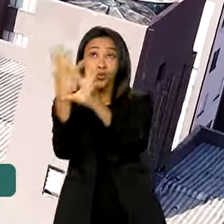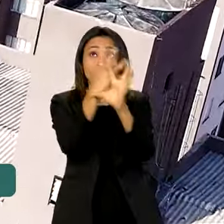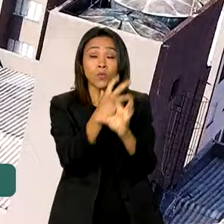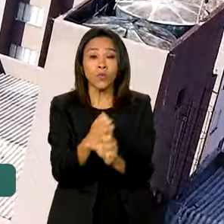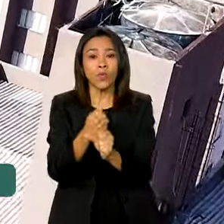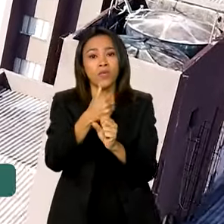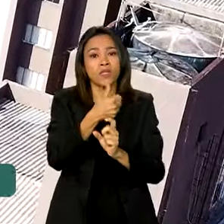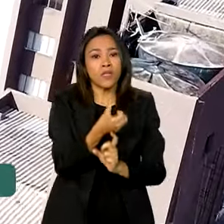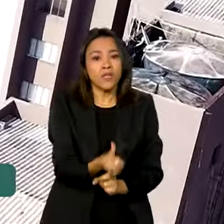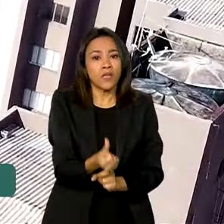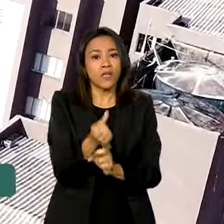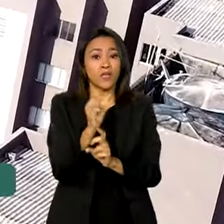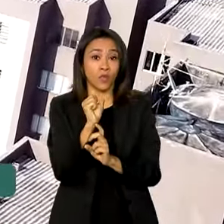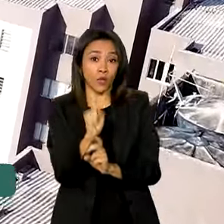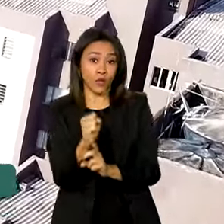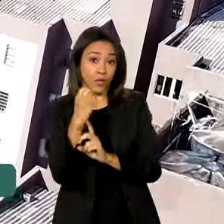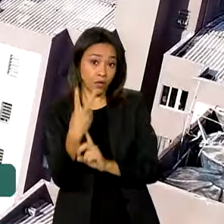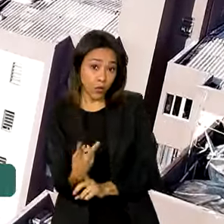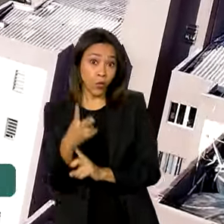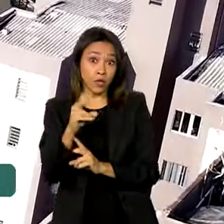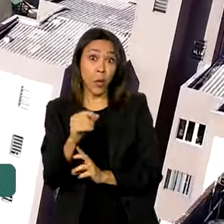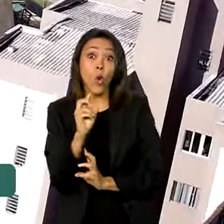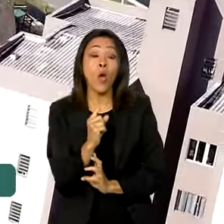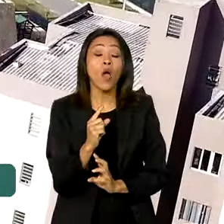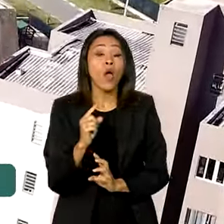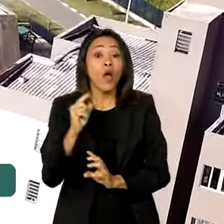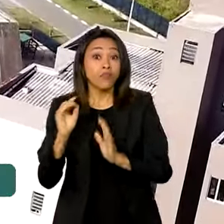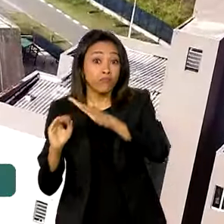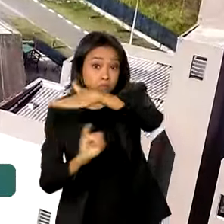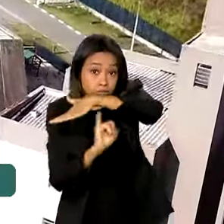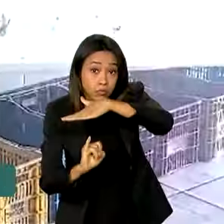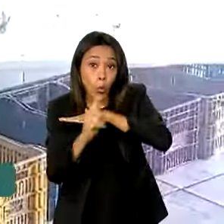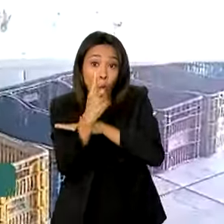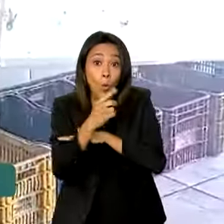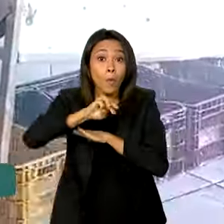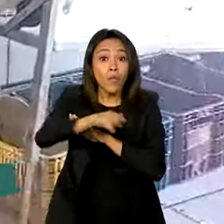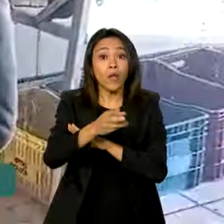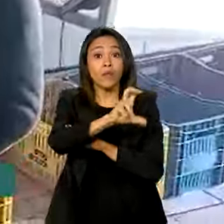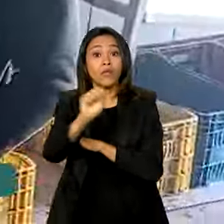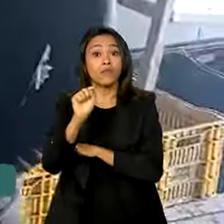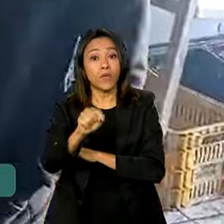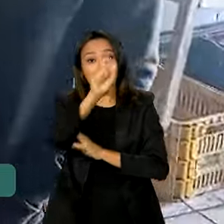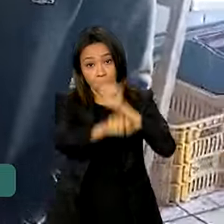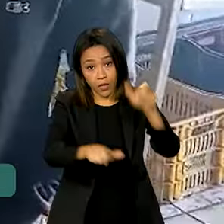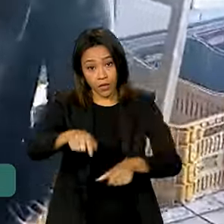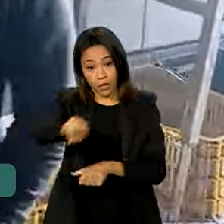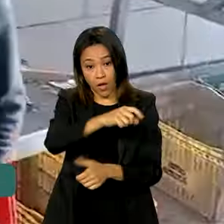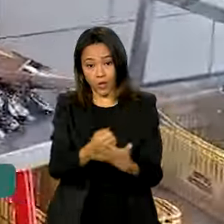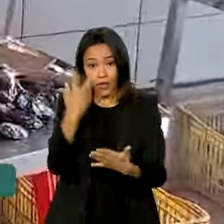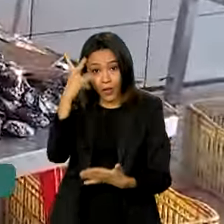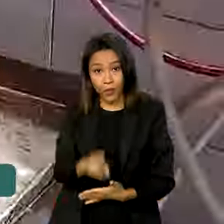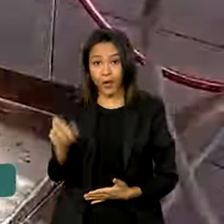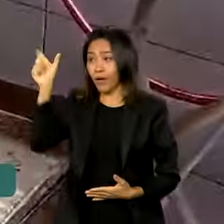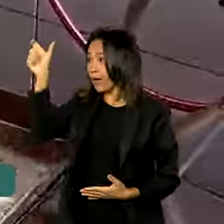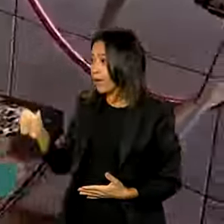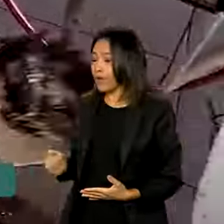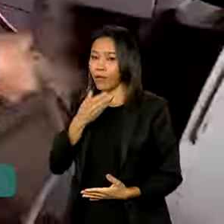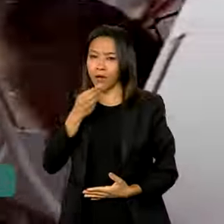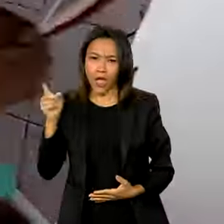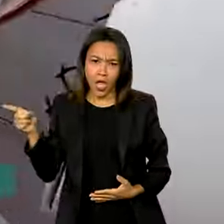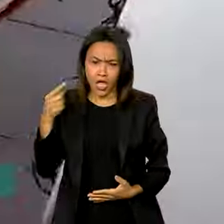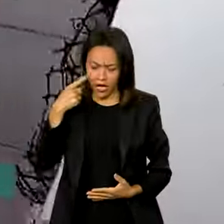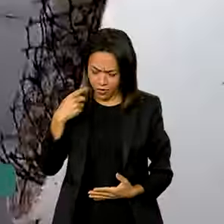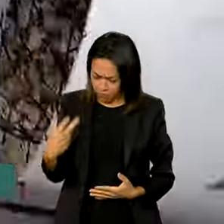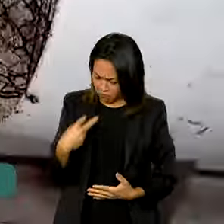682 unidades beneficiam mais de 1,5 milhão de alunos. Gente como o Germilson Santos, que viu a vida